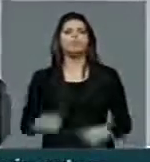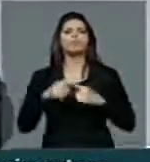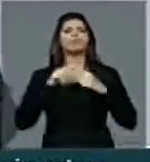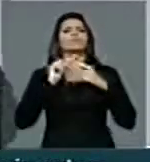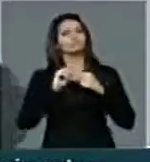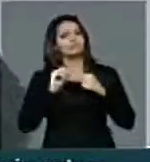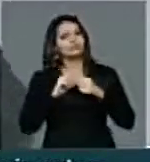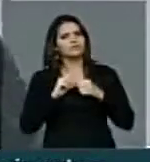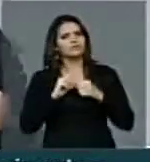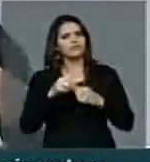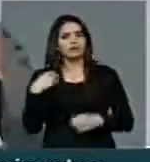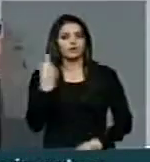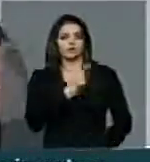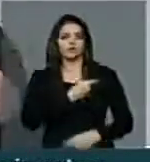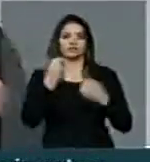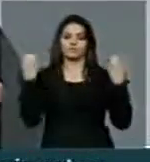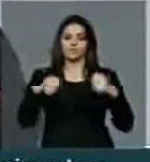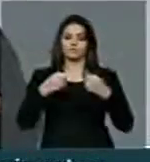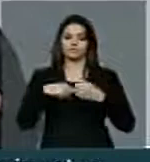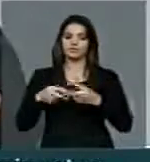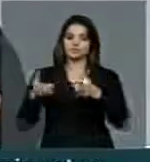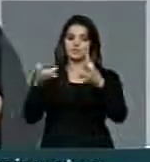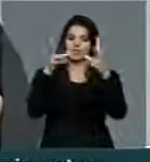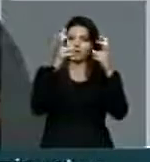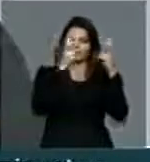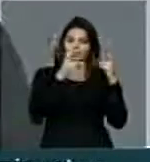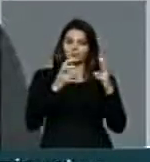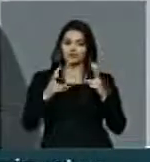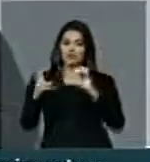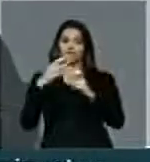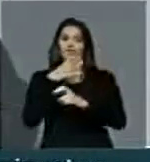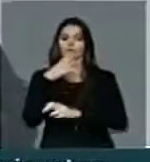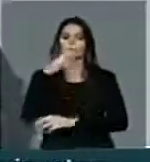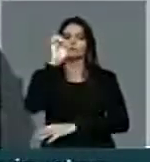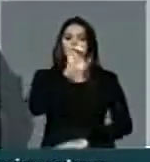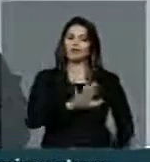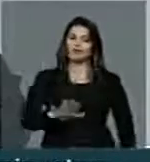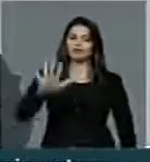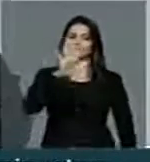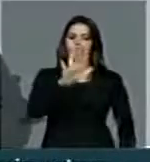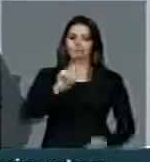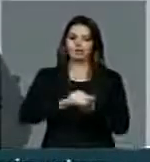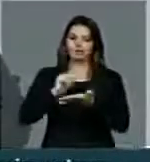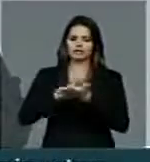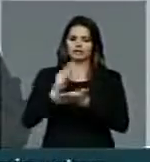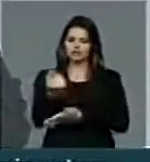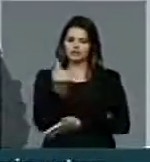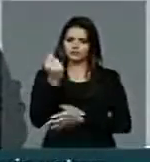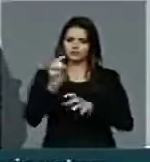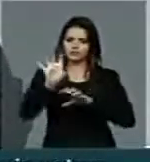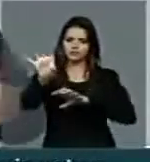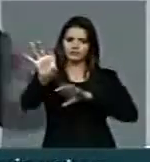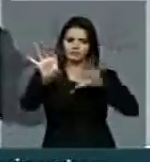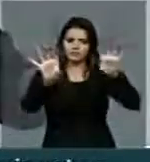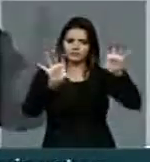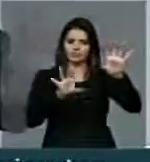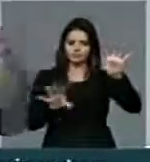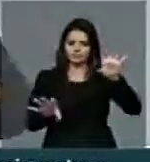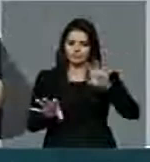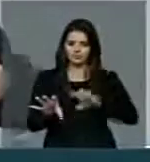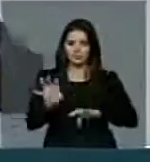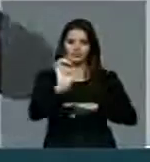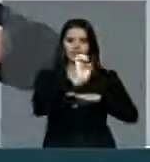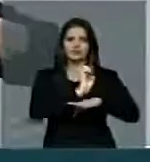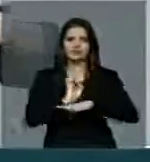isso? Porque a gente precisa ter uma visão nacional de todos os cadastros individualmente colocados em cada estado. Precisa